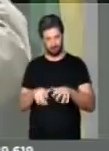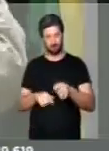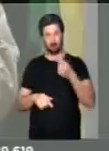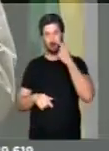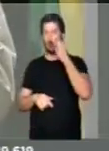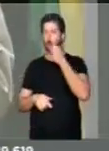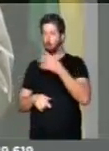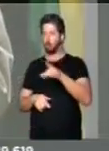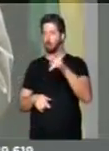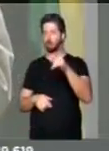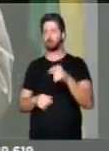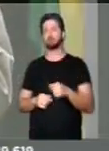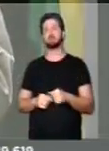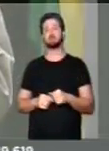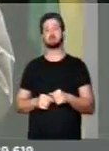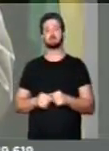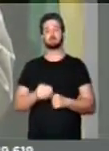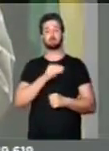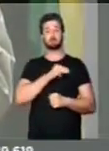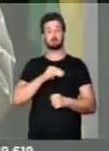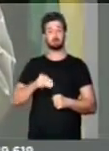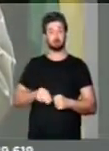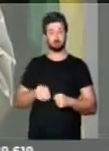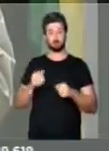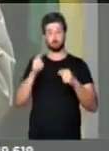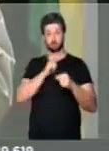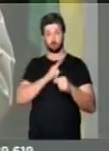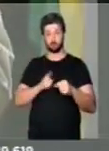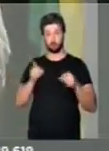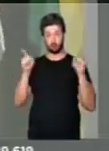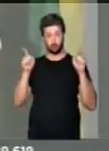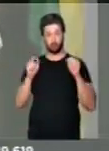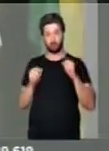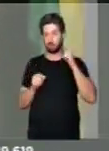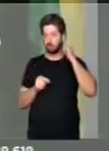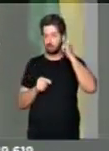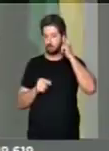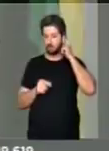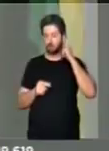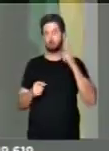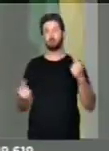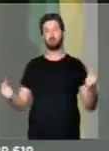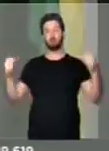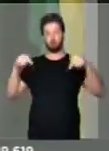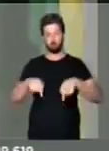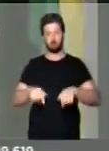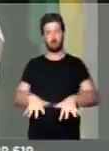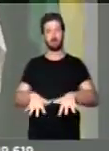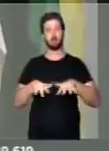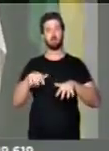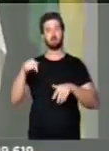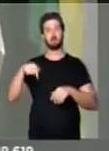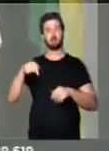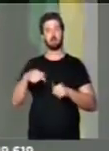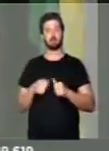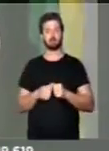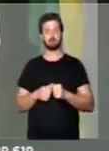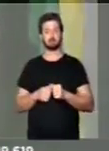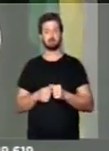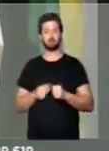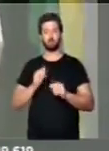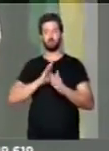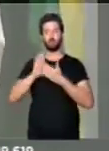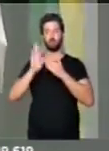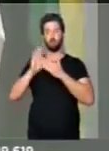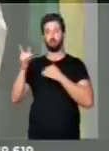coisa boa, os ministros desse governo frequentam o plenário da Casa do Povo, não